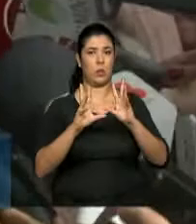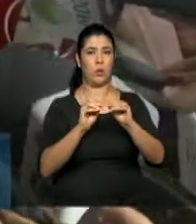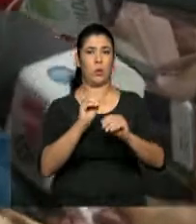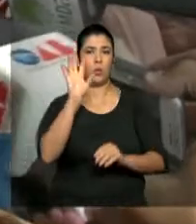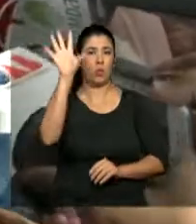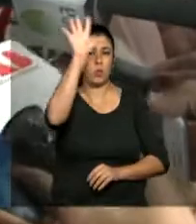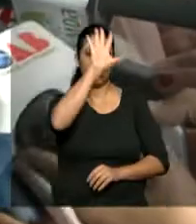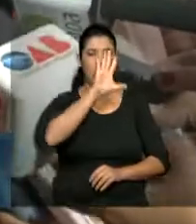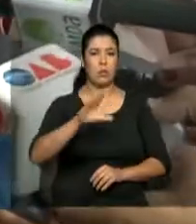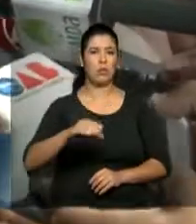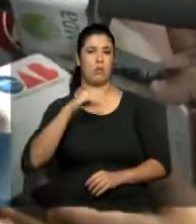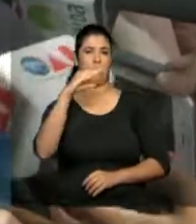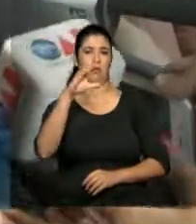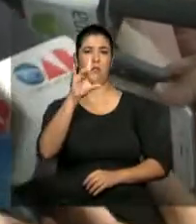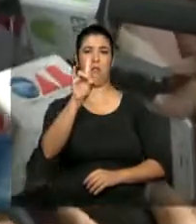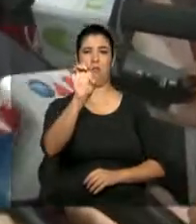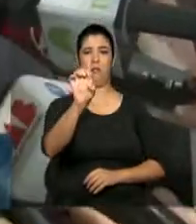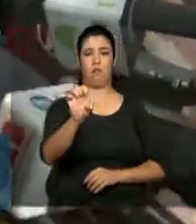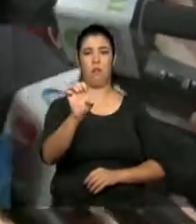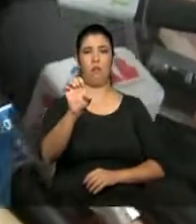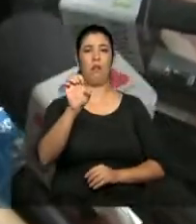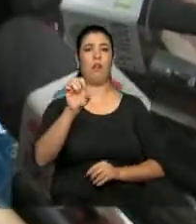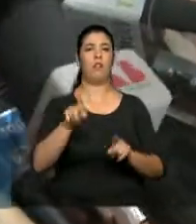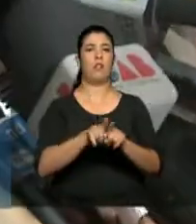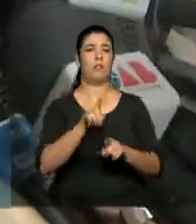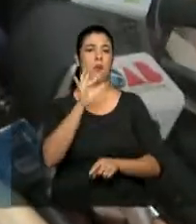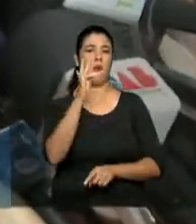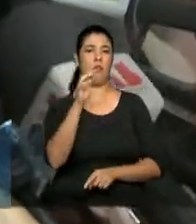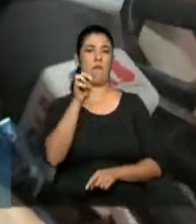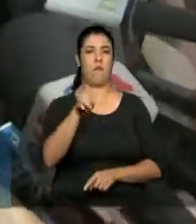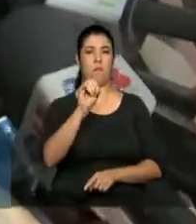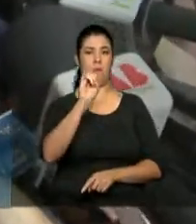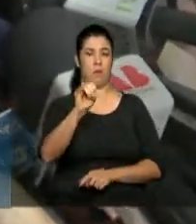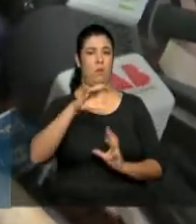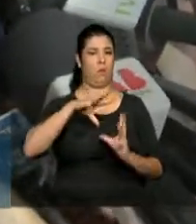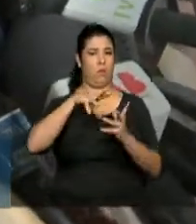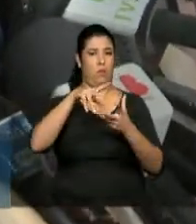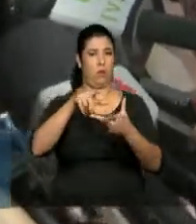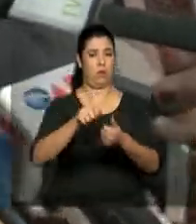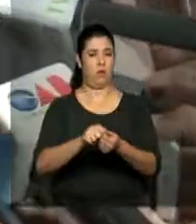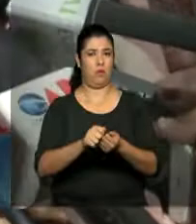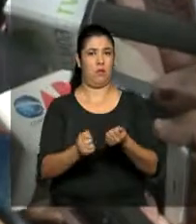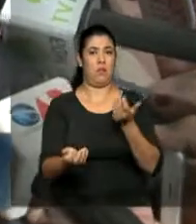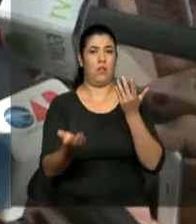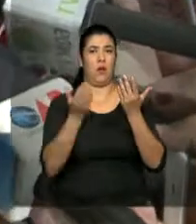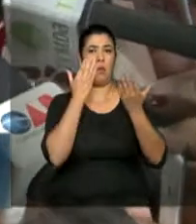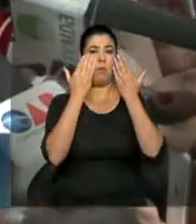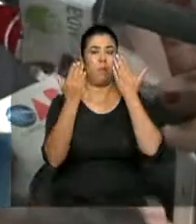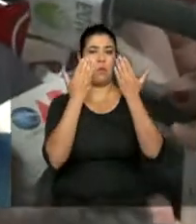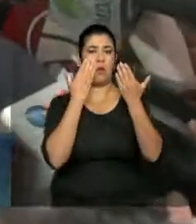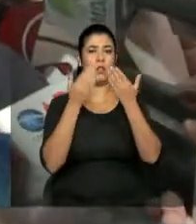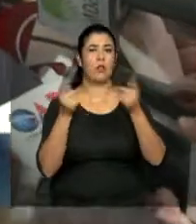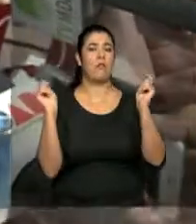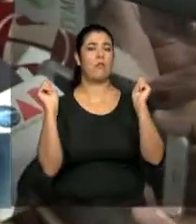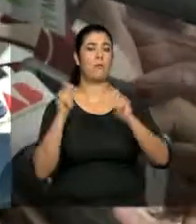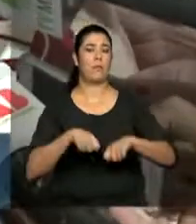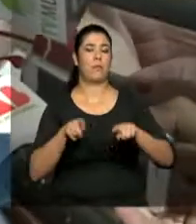internacionais, OCDE, o próprio Fundo Monetário, quando você mede a capacidade